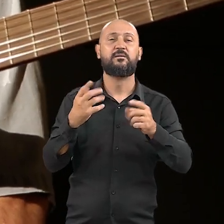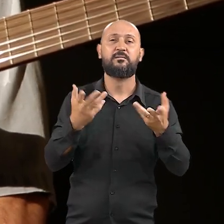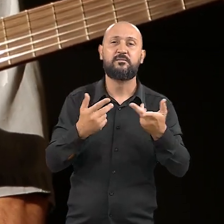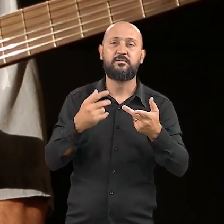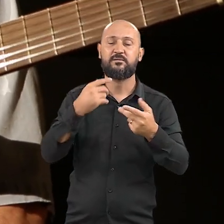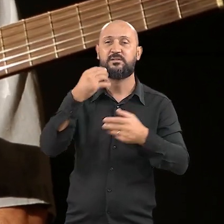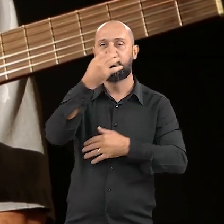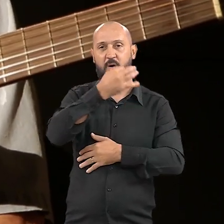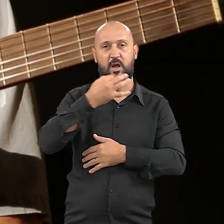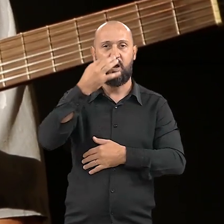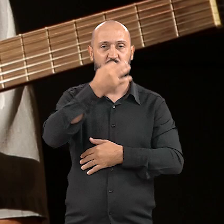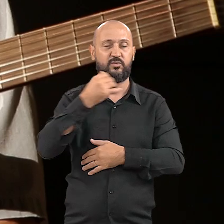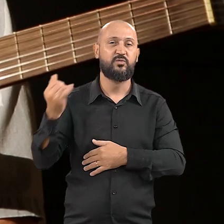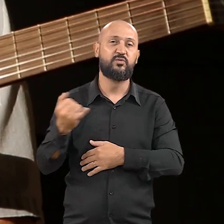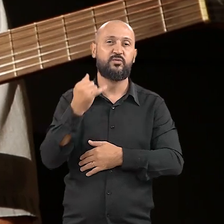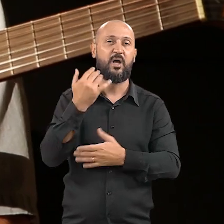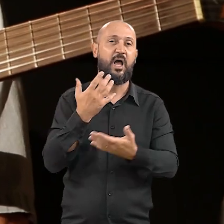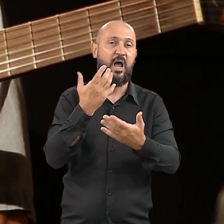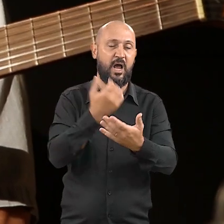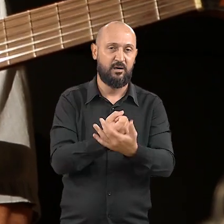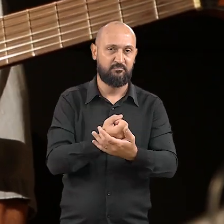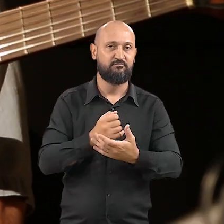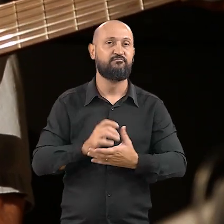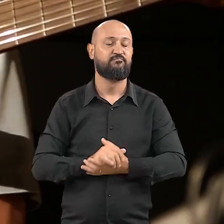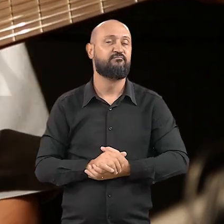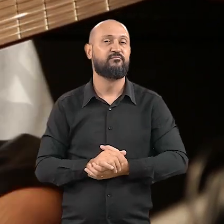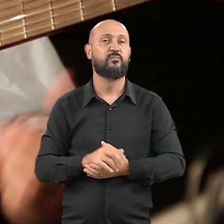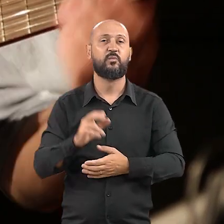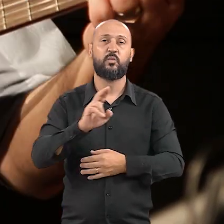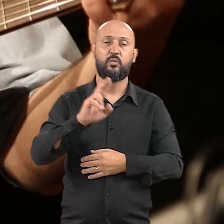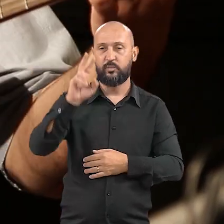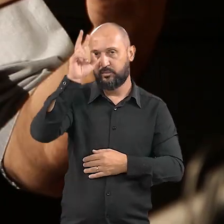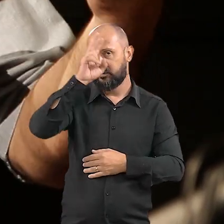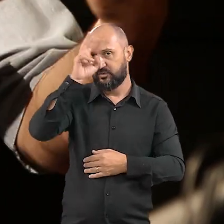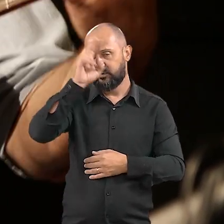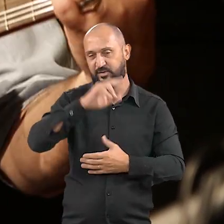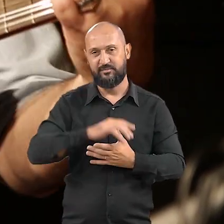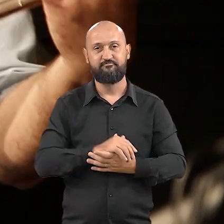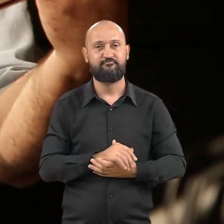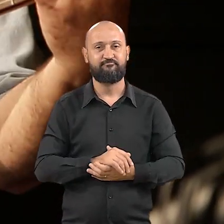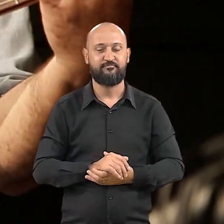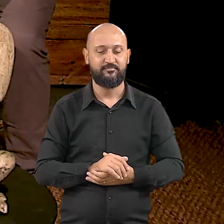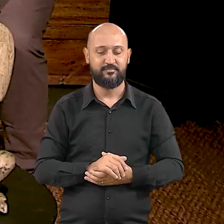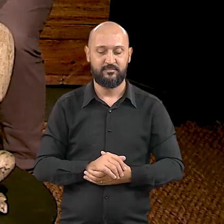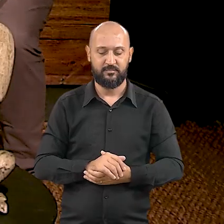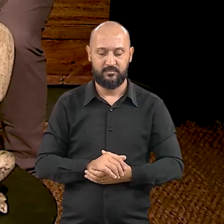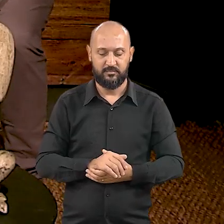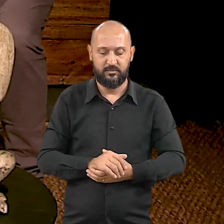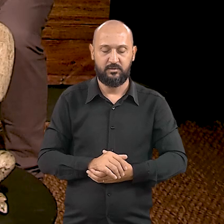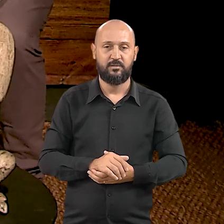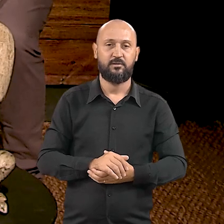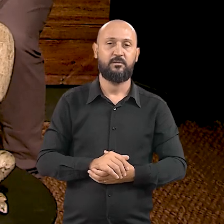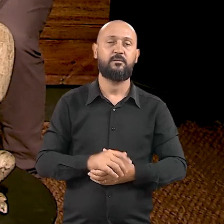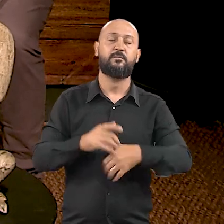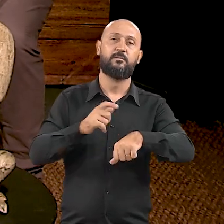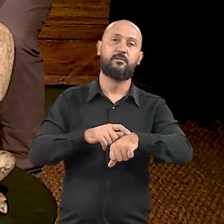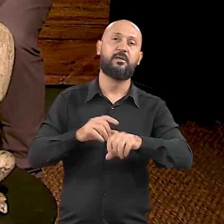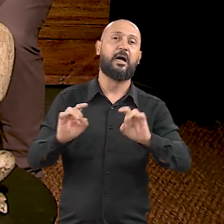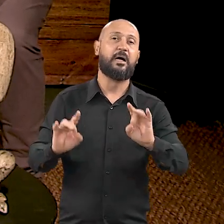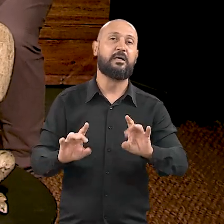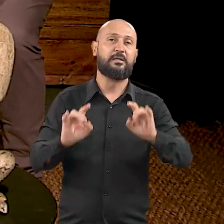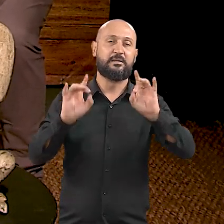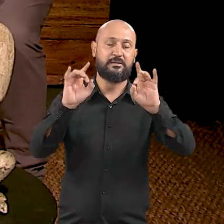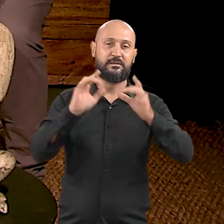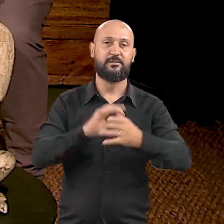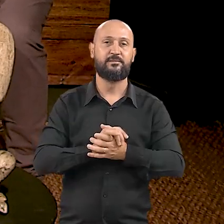tem áudios importantíssimos ali arquivados ao longo da história. Um momento muito especial também foi o